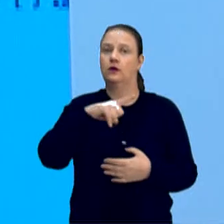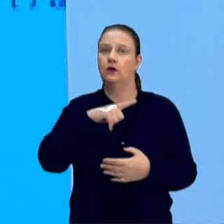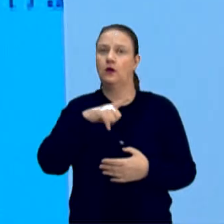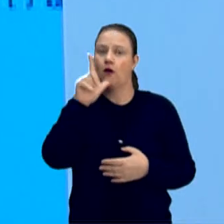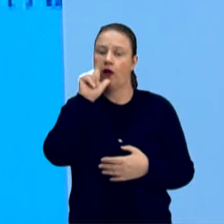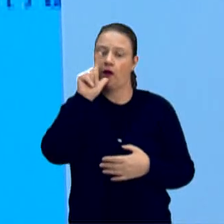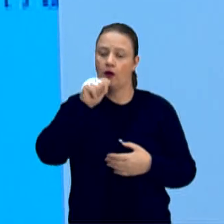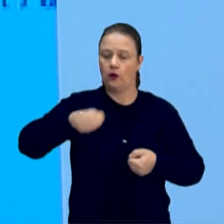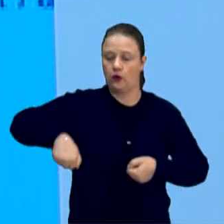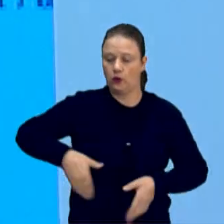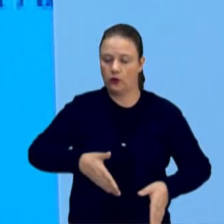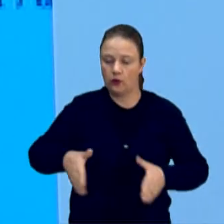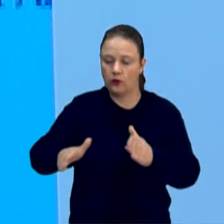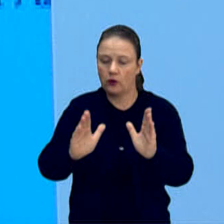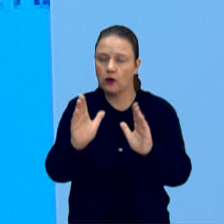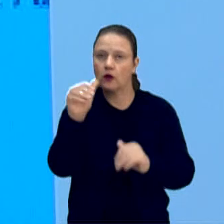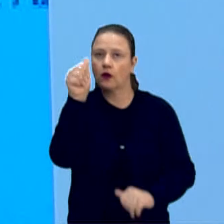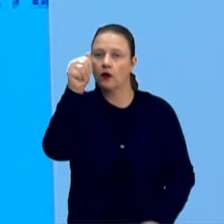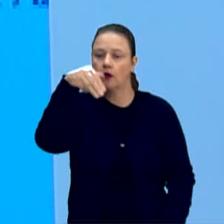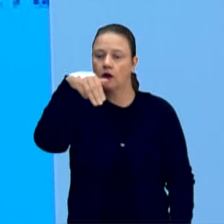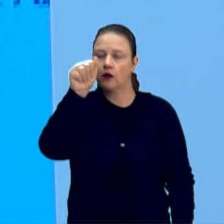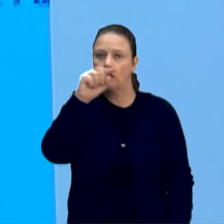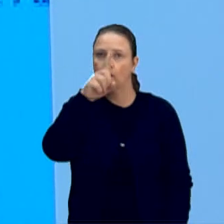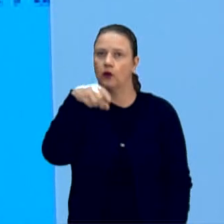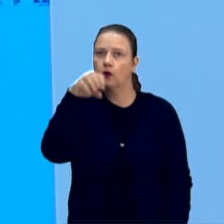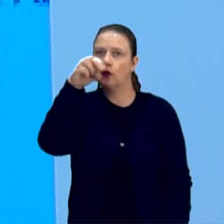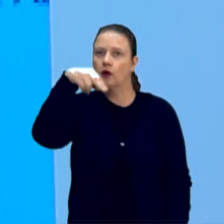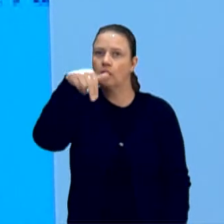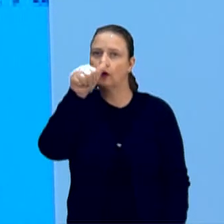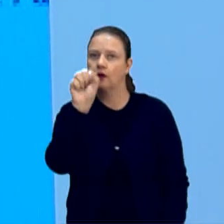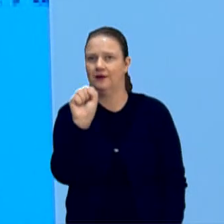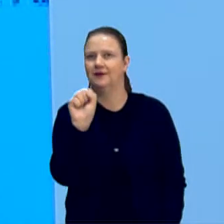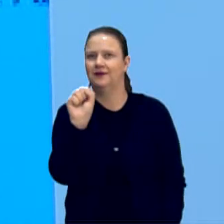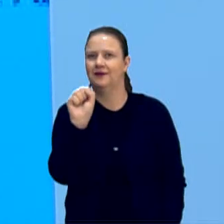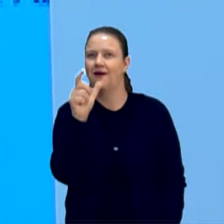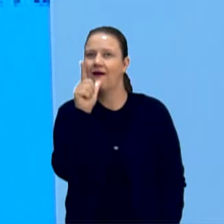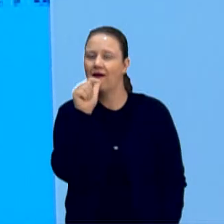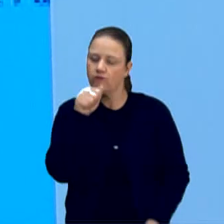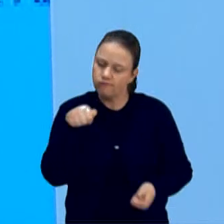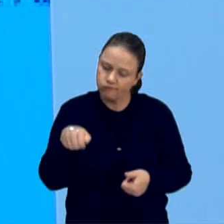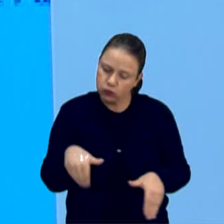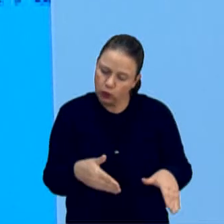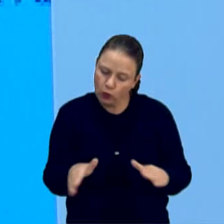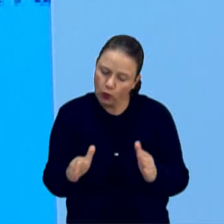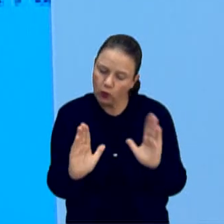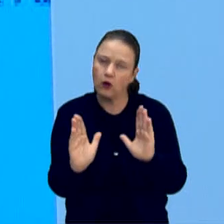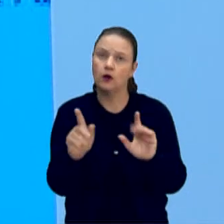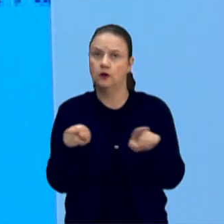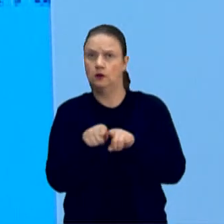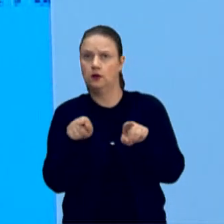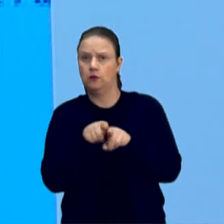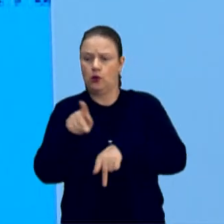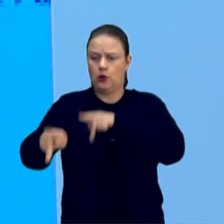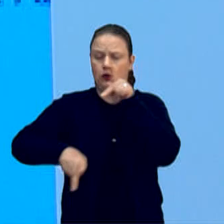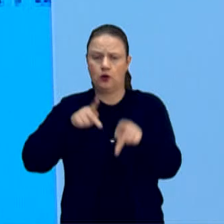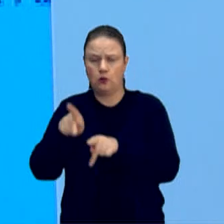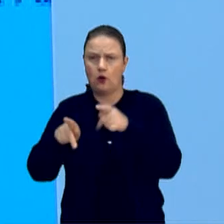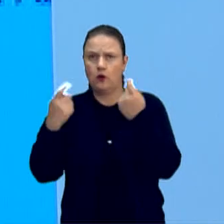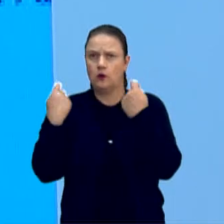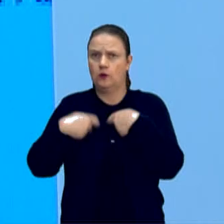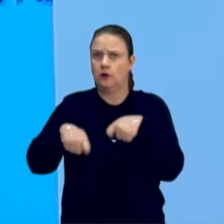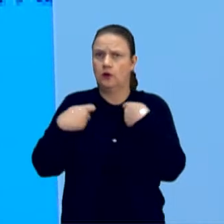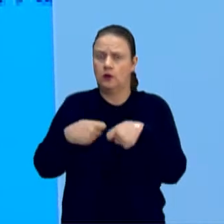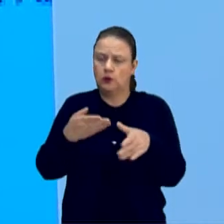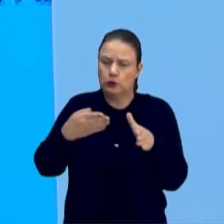rio Amazonas. Veja a importância da hidrografia também para que esses povos, enquanto recurso natural,